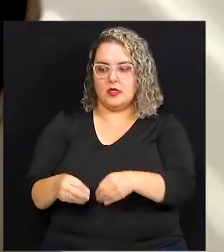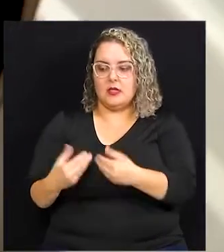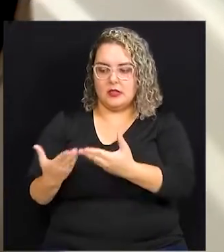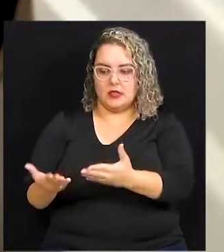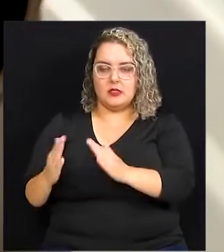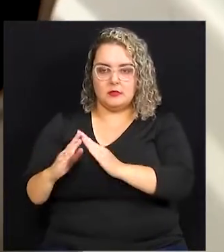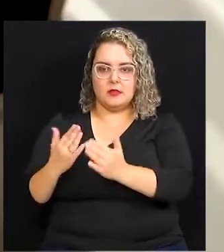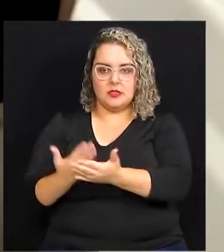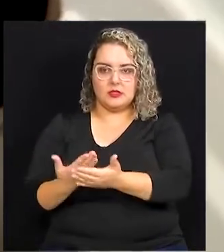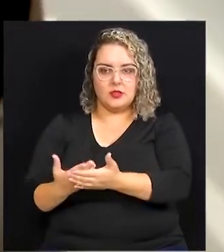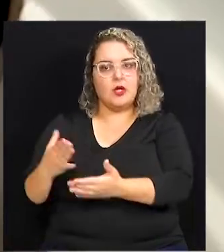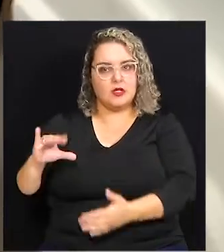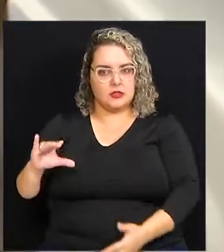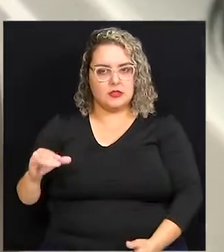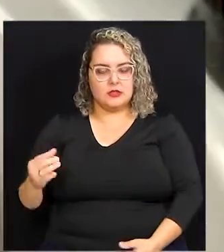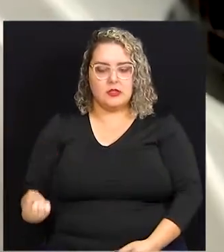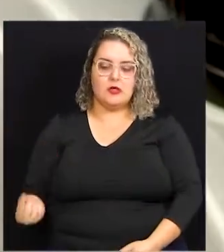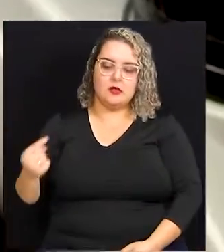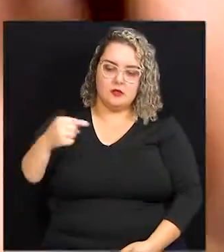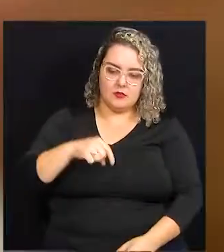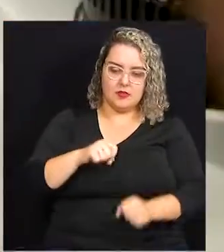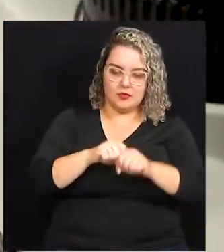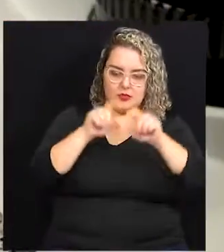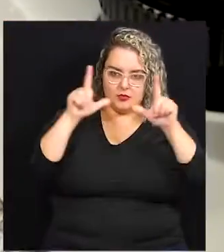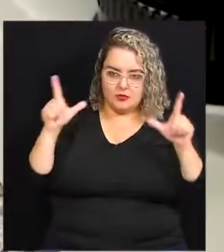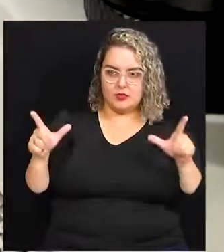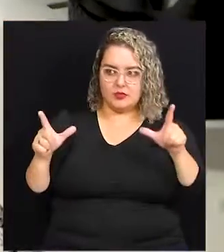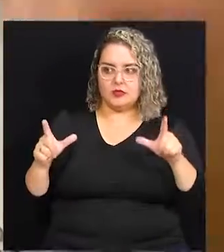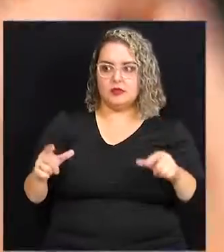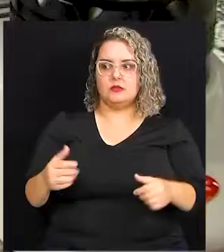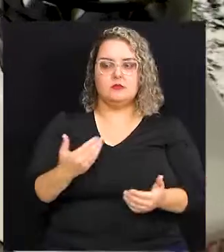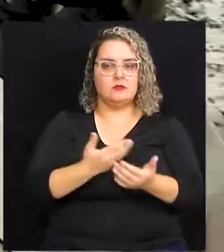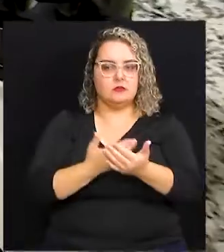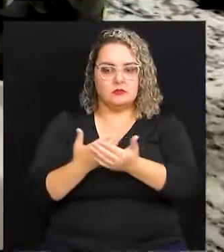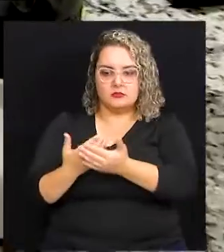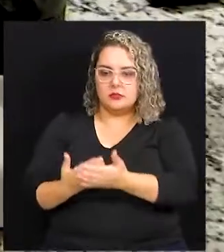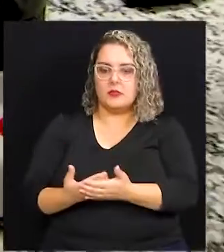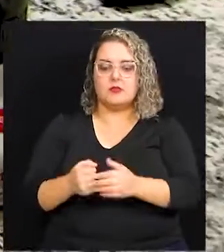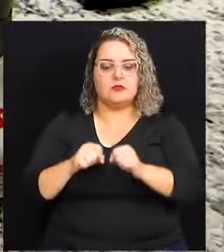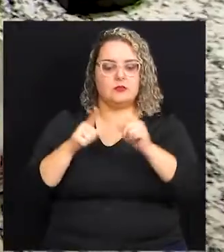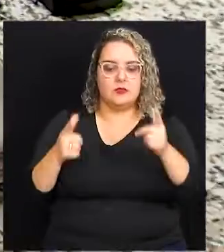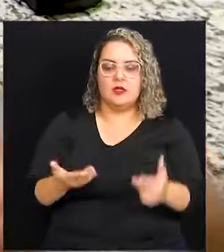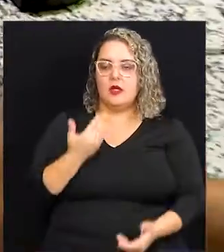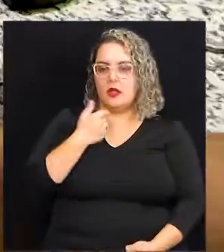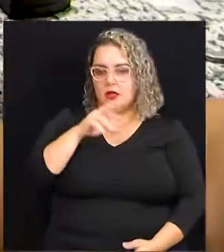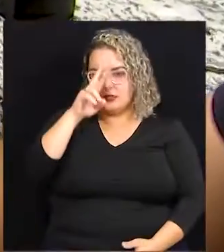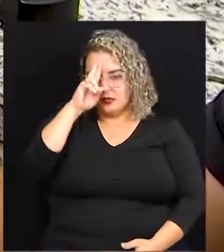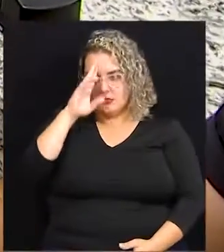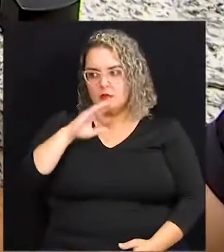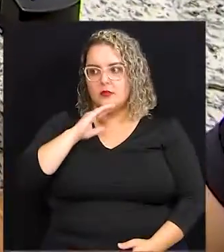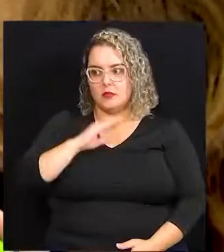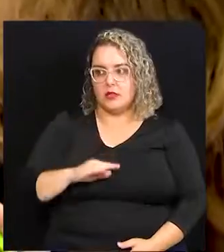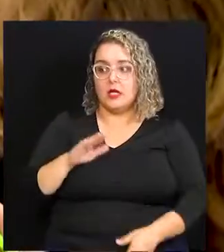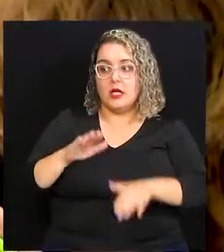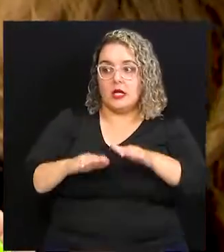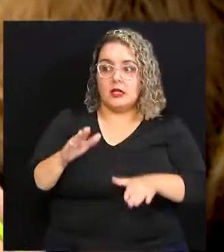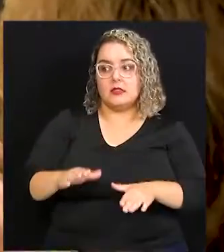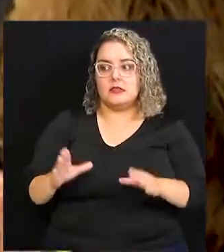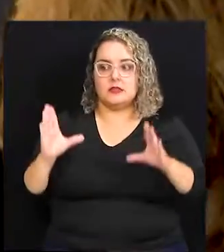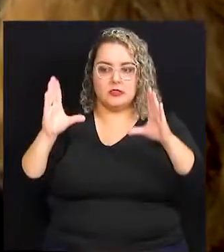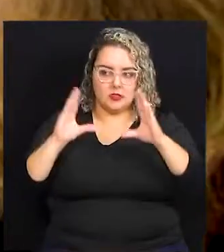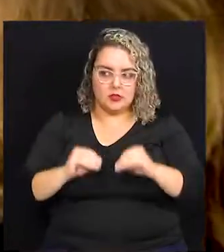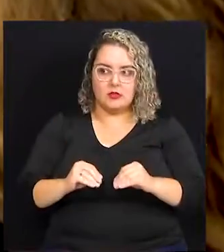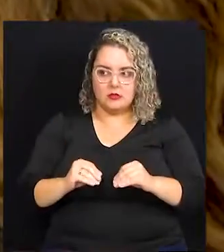pela escola de ciência, e eu venho para cá de manhã, tenho aula de manhã, almoço, tenho aula à tarde. Às vezes eu fico aqui à